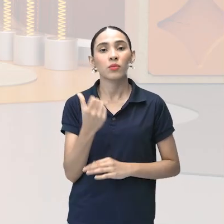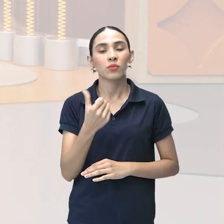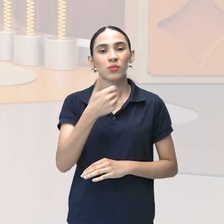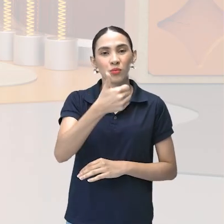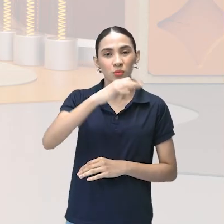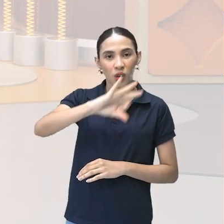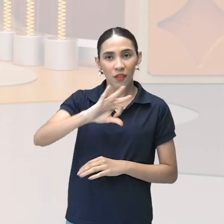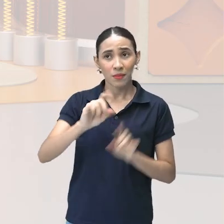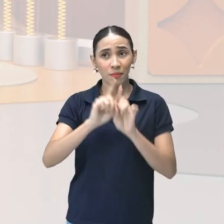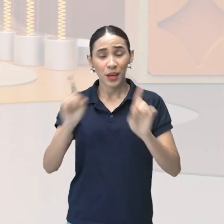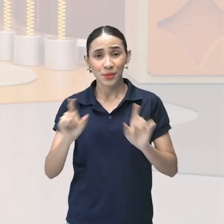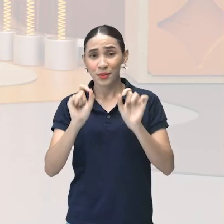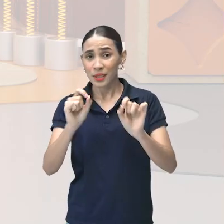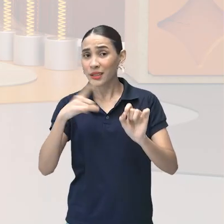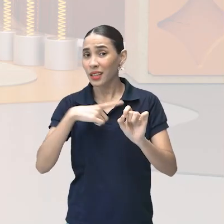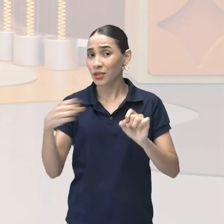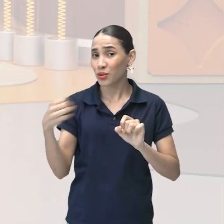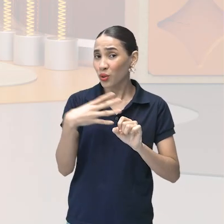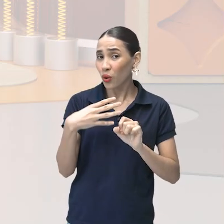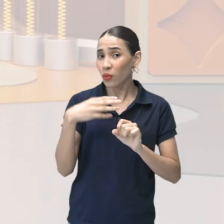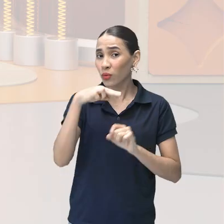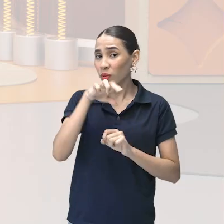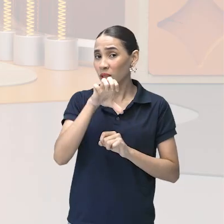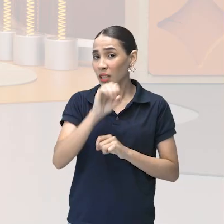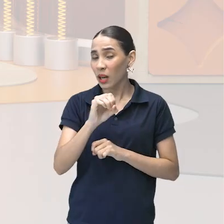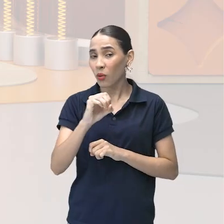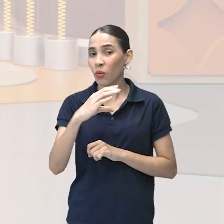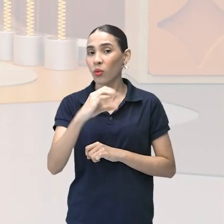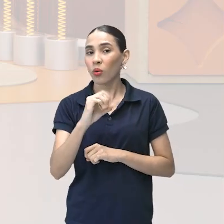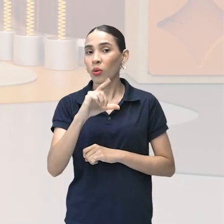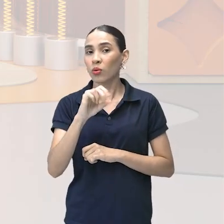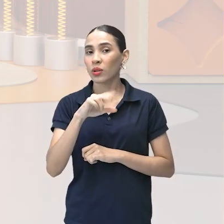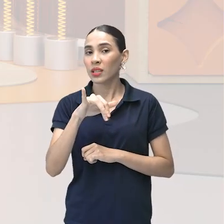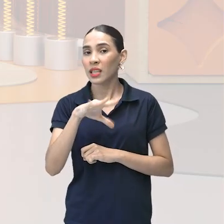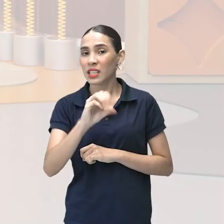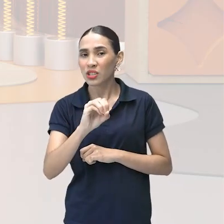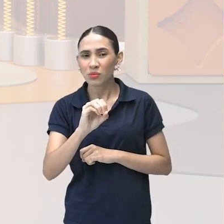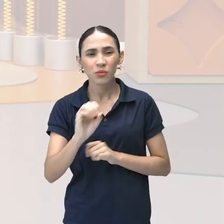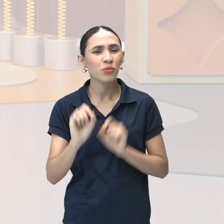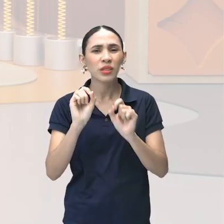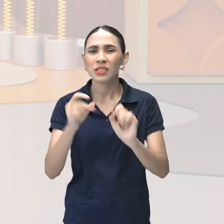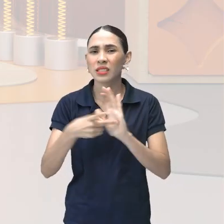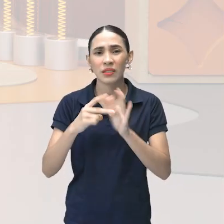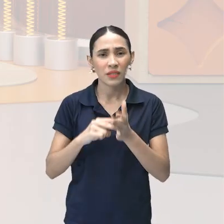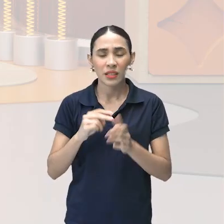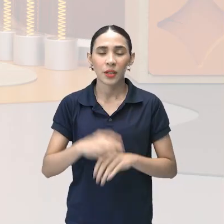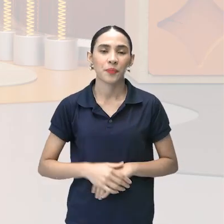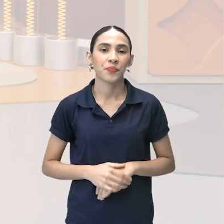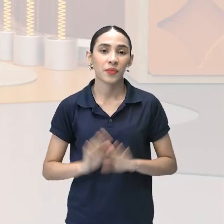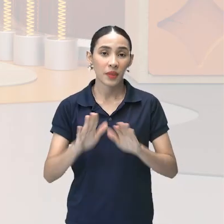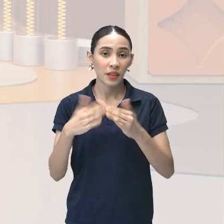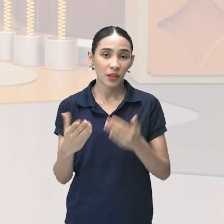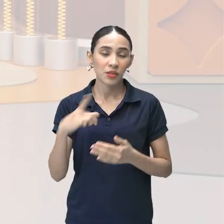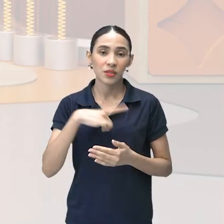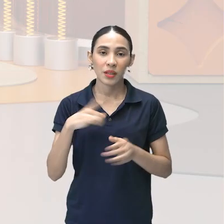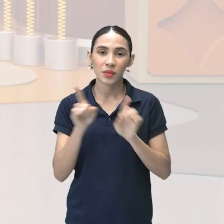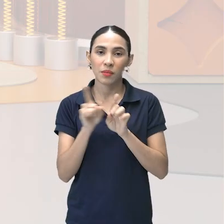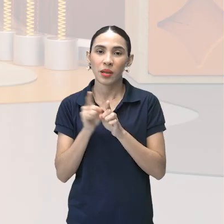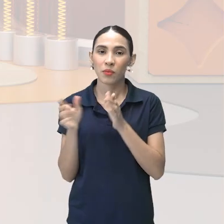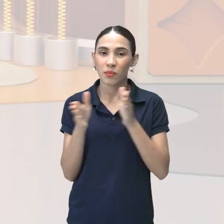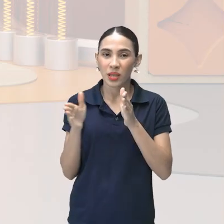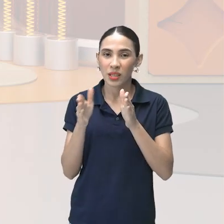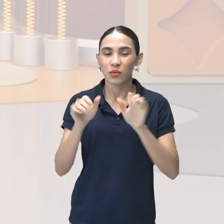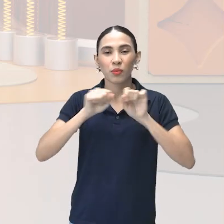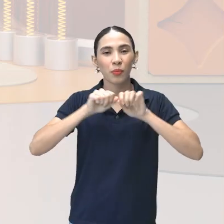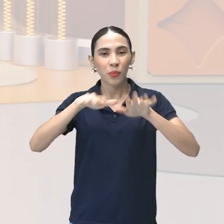XIX. Professor, o que tem de novo nesse colonialismo e o que era o colonialismo, né, somente? Bem, nós tivemos durante o período